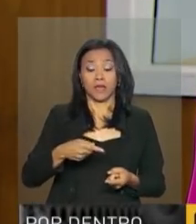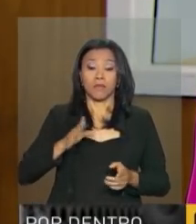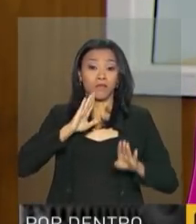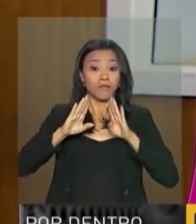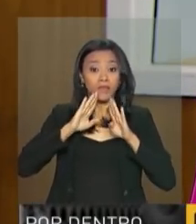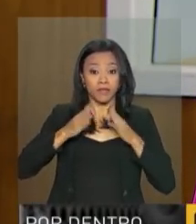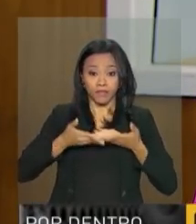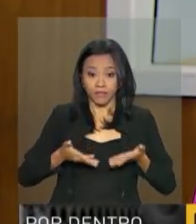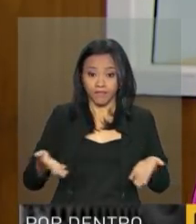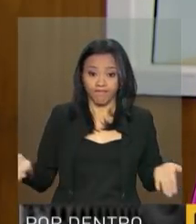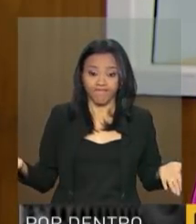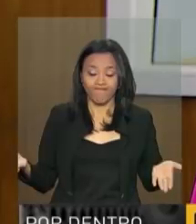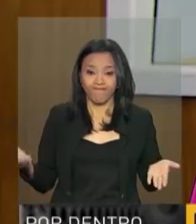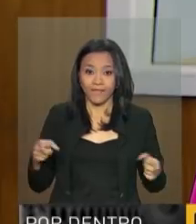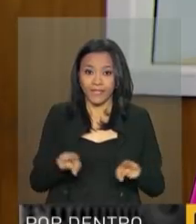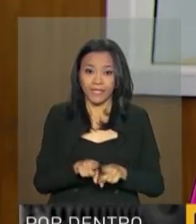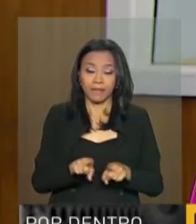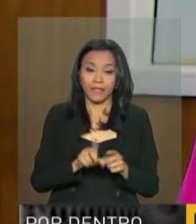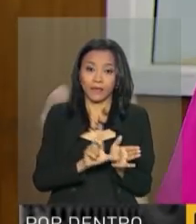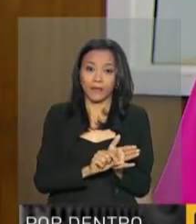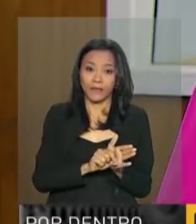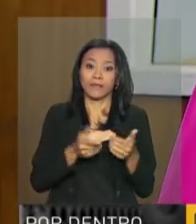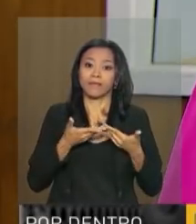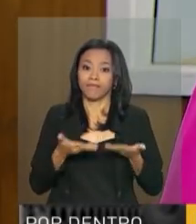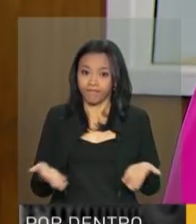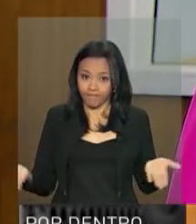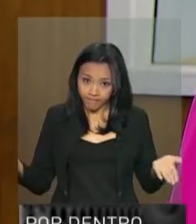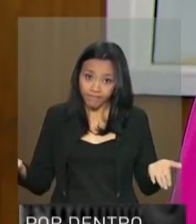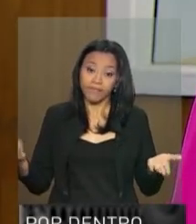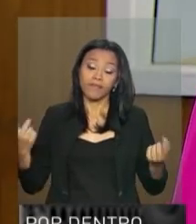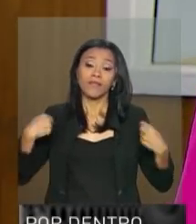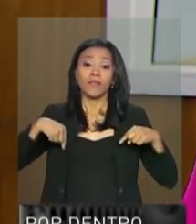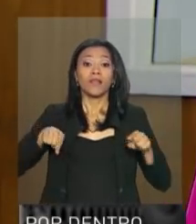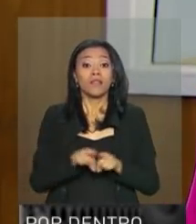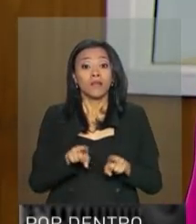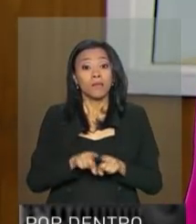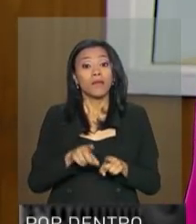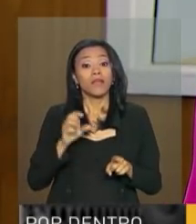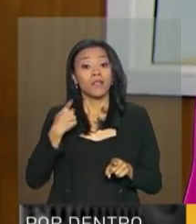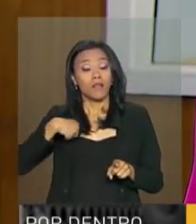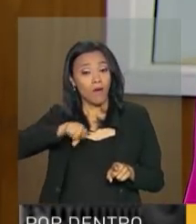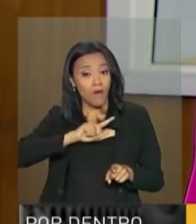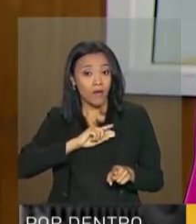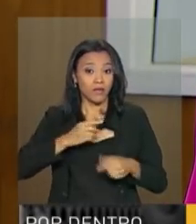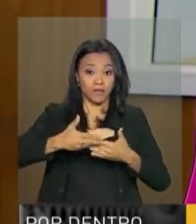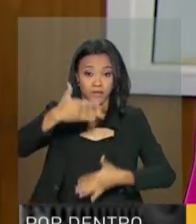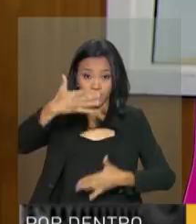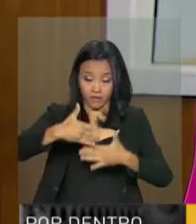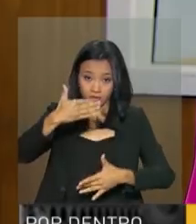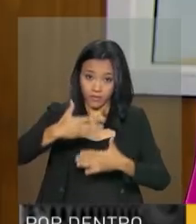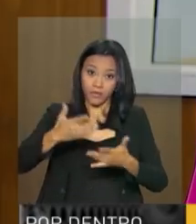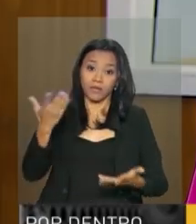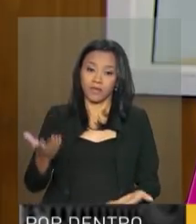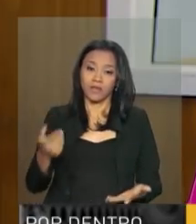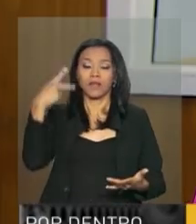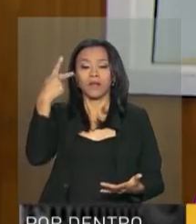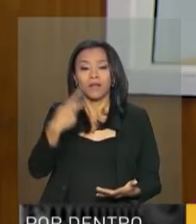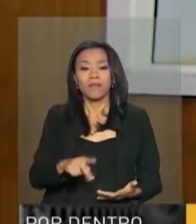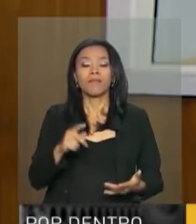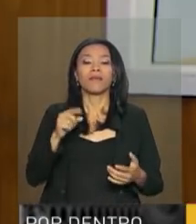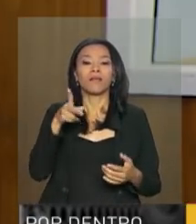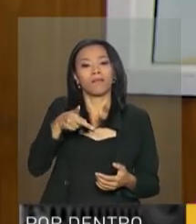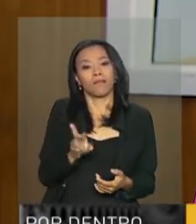facebook.com/palaciodoplanalto ou ainda pelo Twitter no @planalto. Nós estamos ao vivo também pela página do Facebook da Previdência Social. E